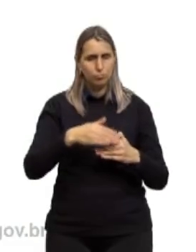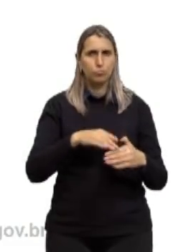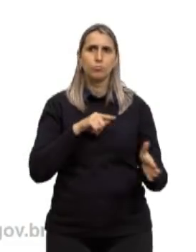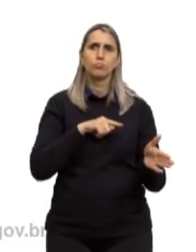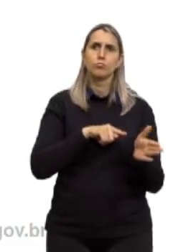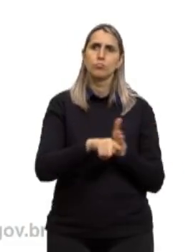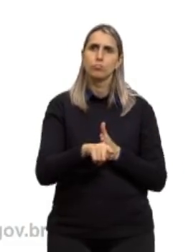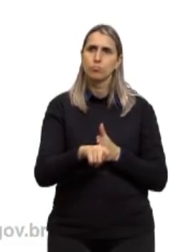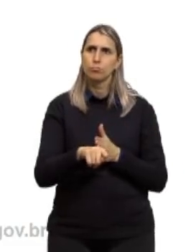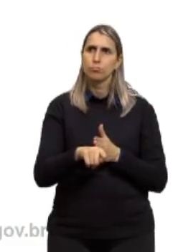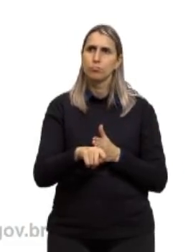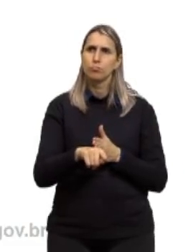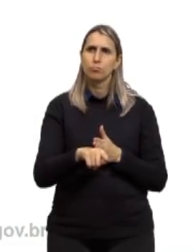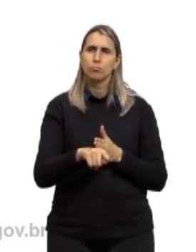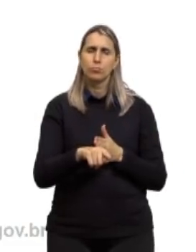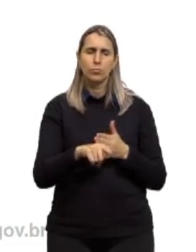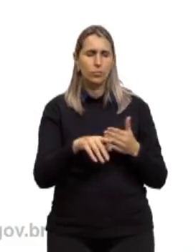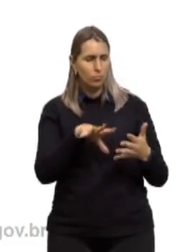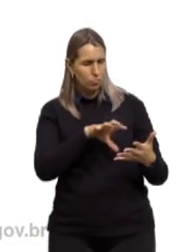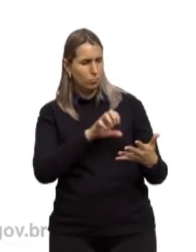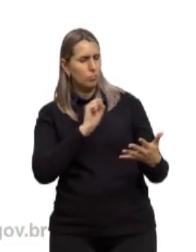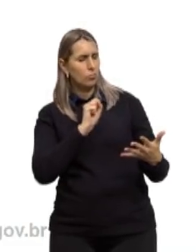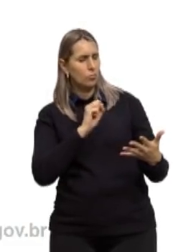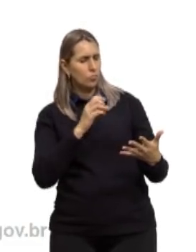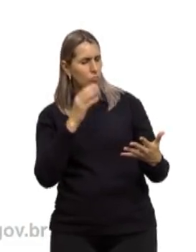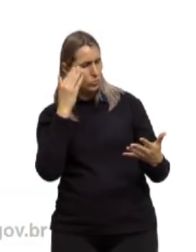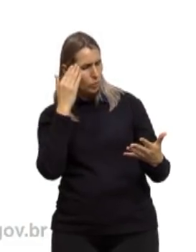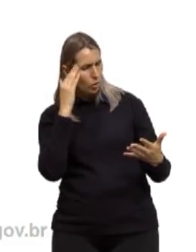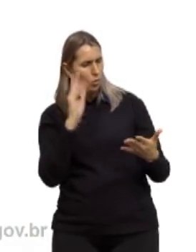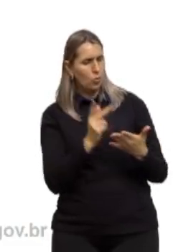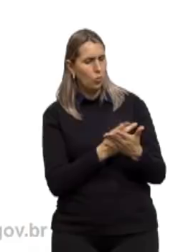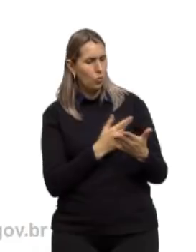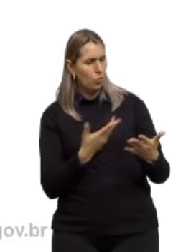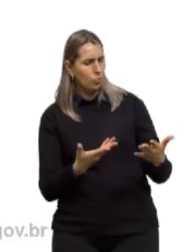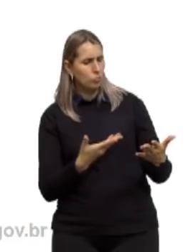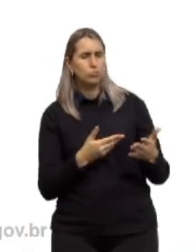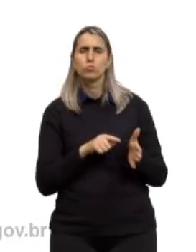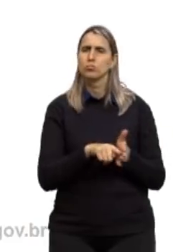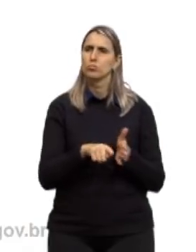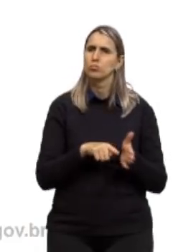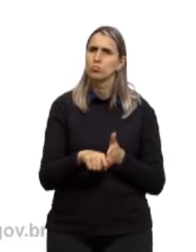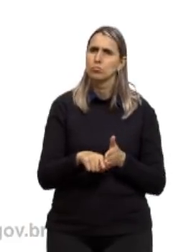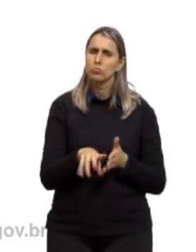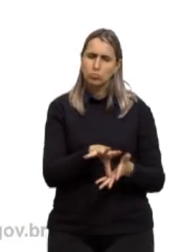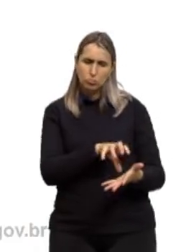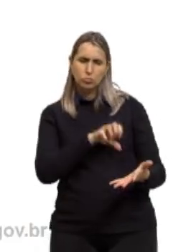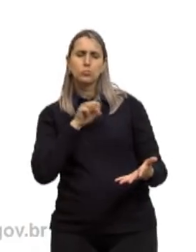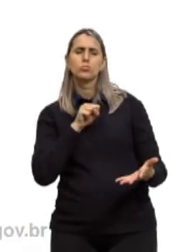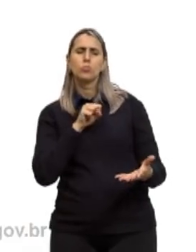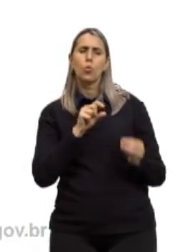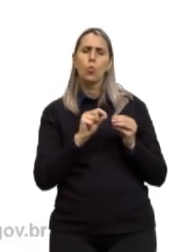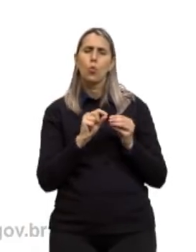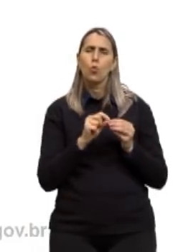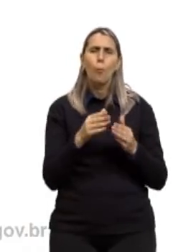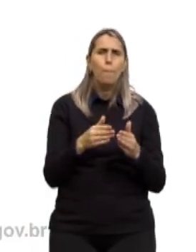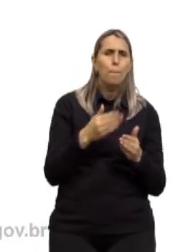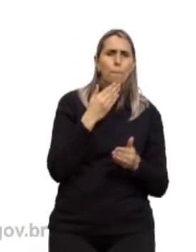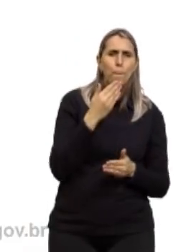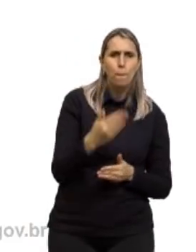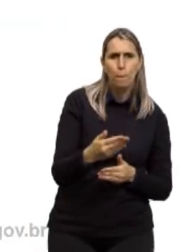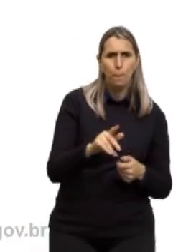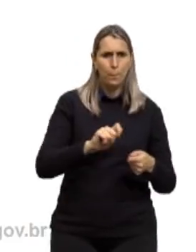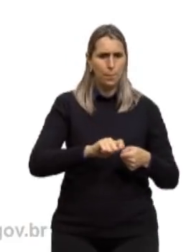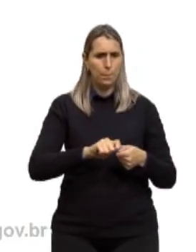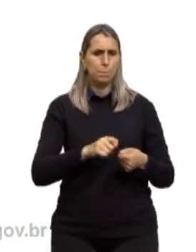a questão se apropria do que está acontecendo nessa questão e já se apropria do que que estão pedindo